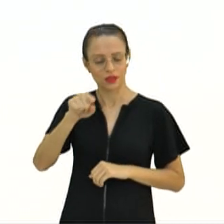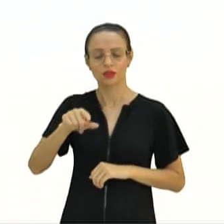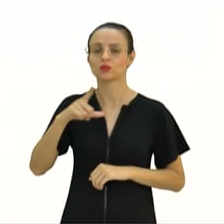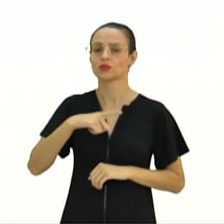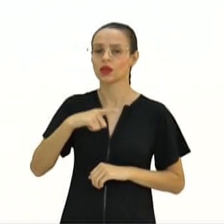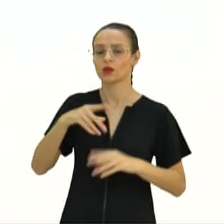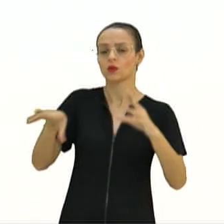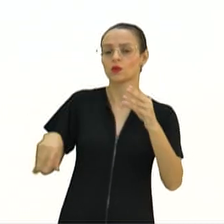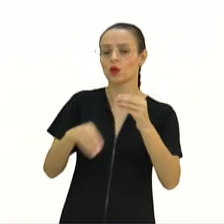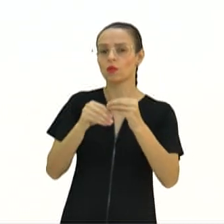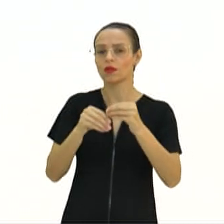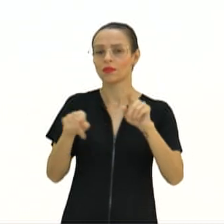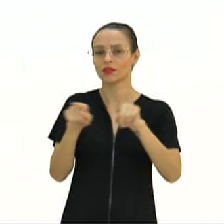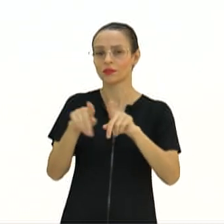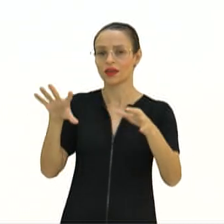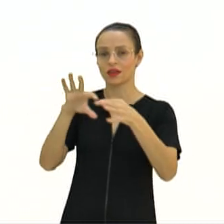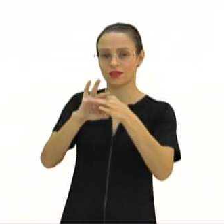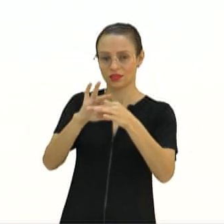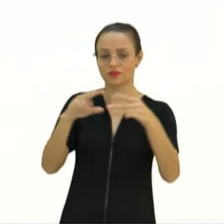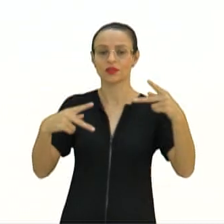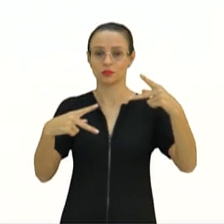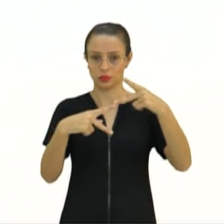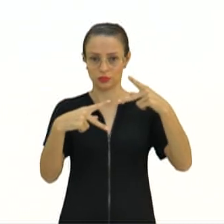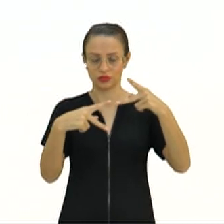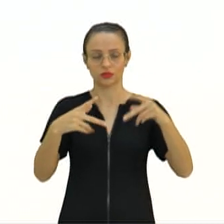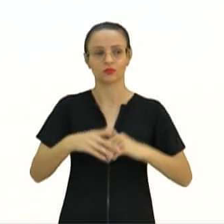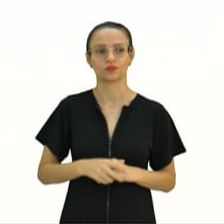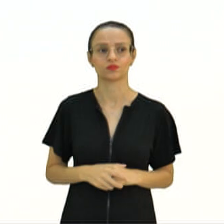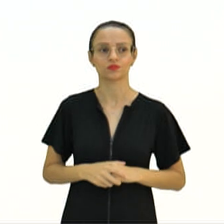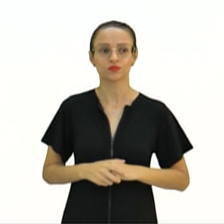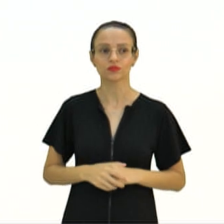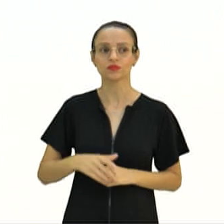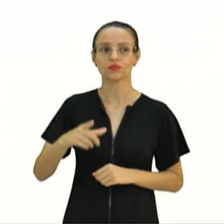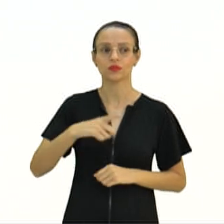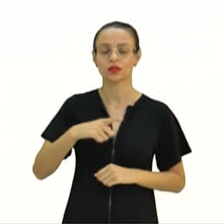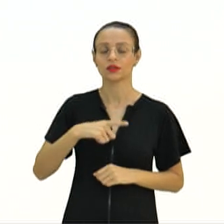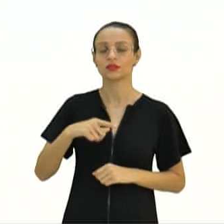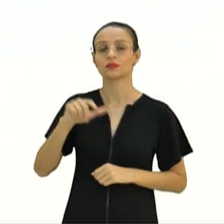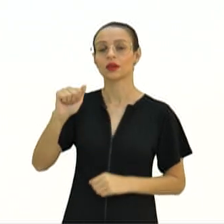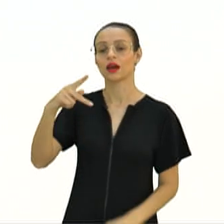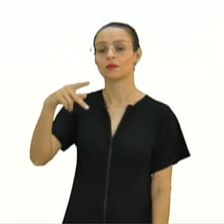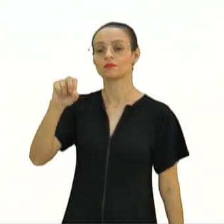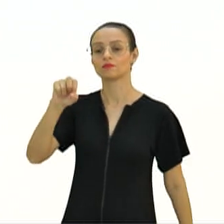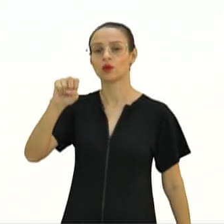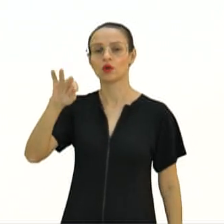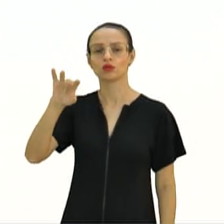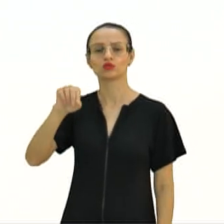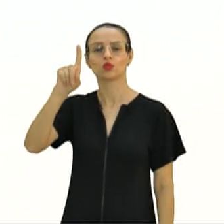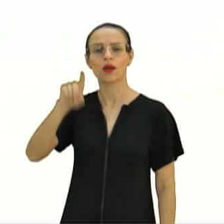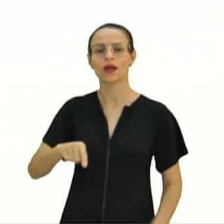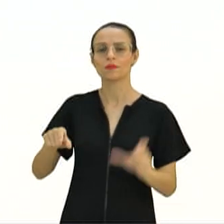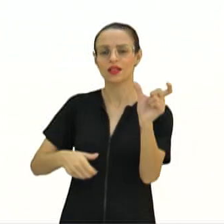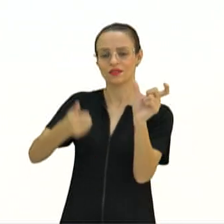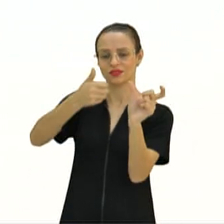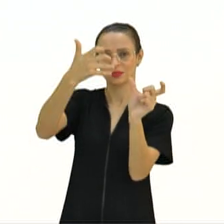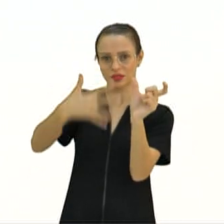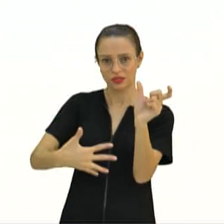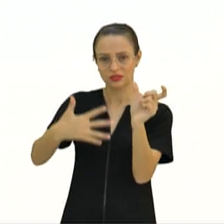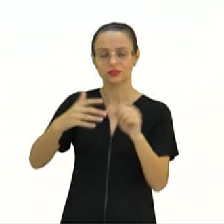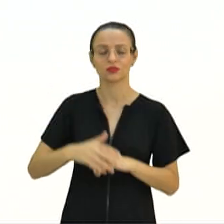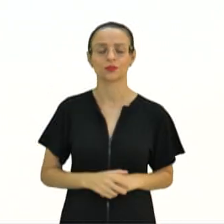um complemento através ligado de uma preposição. Temos o aposto, que é uma informação, uma explicação sobre um